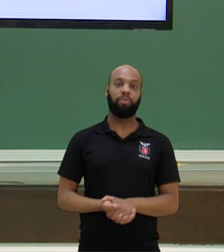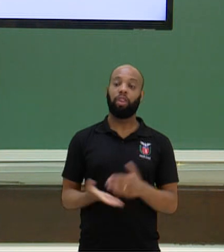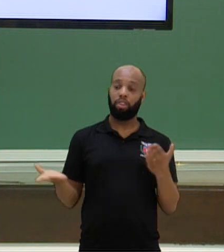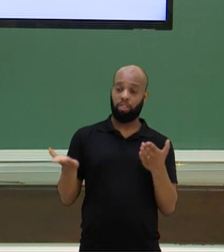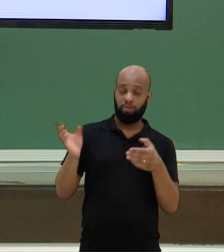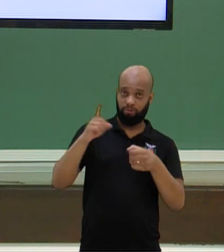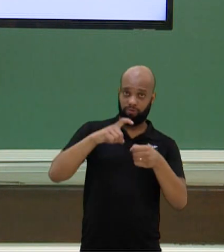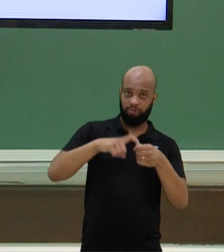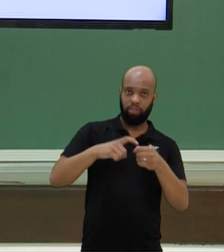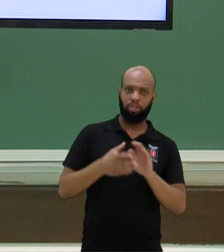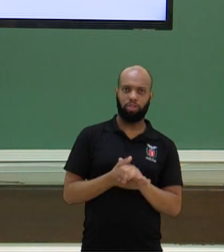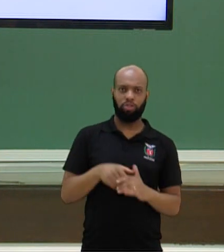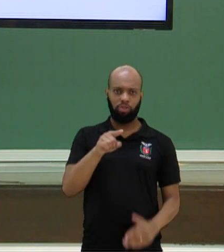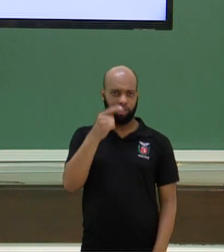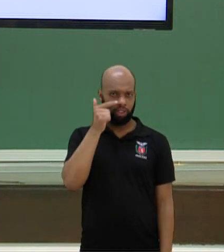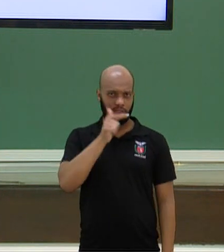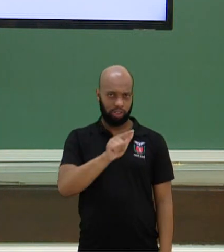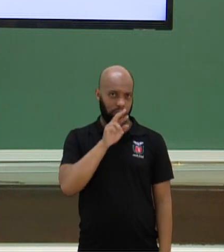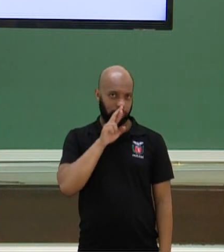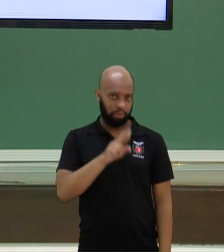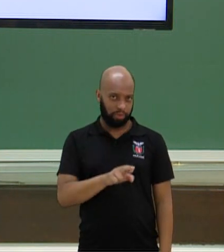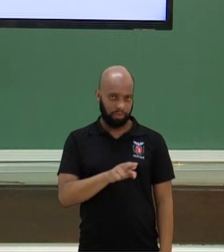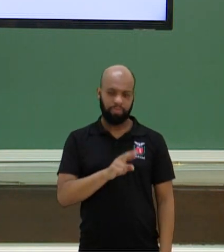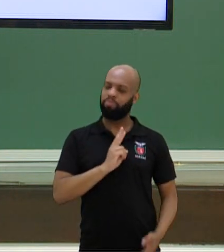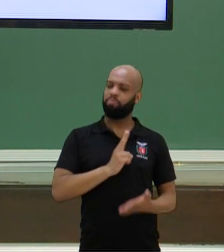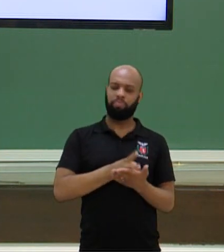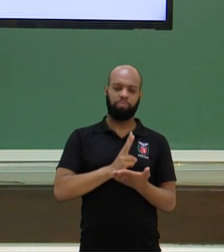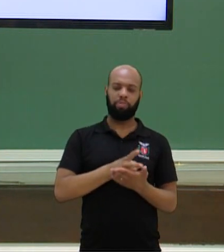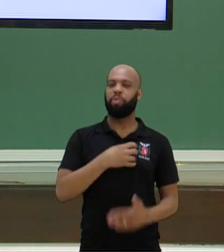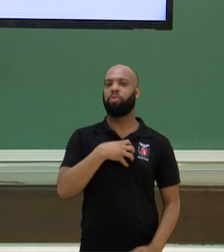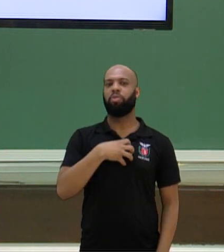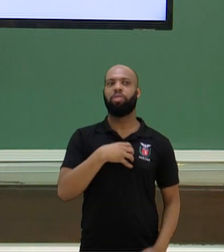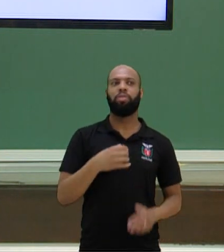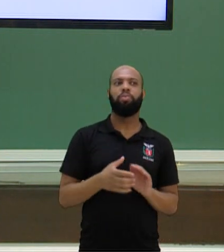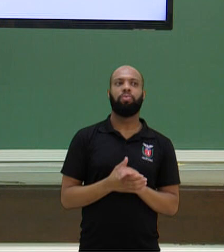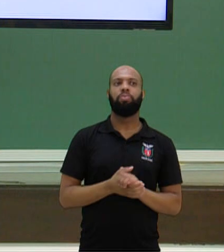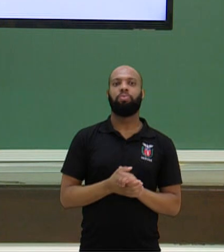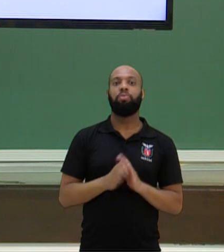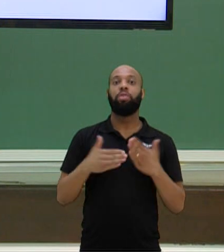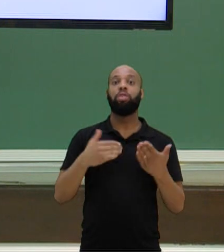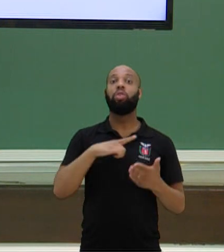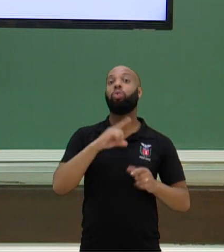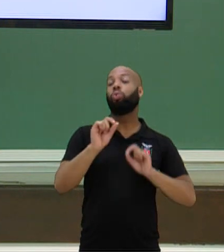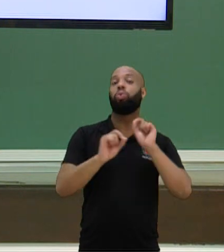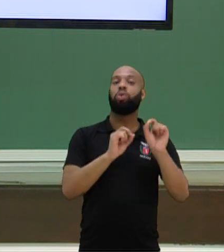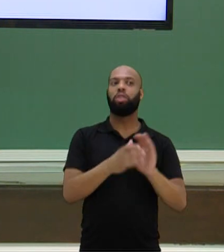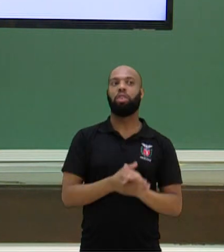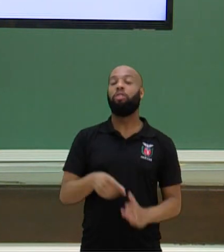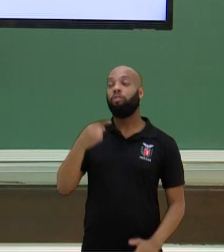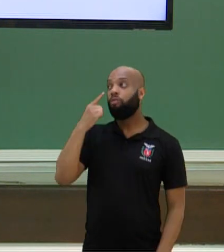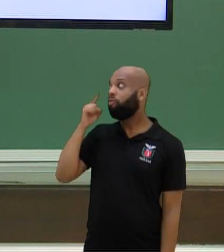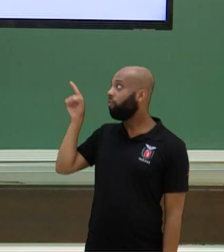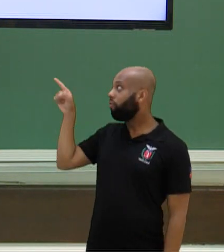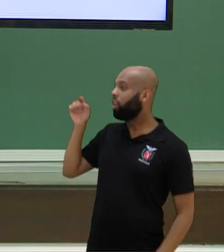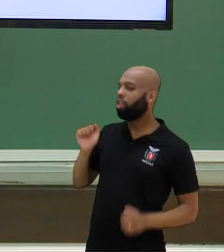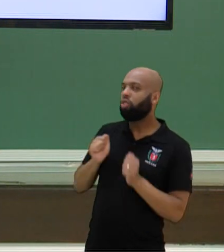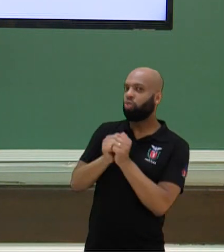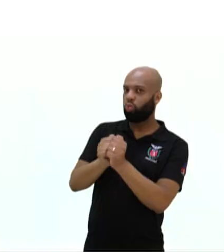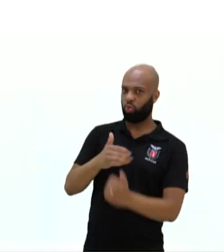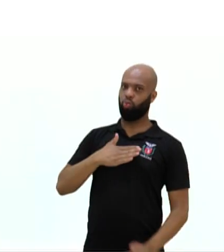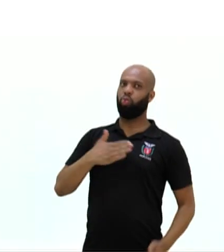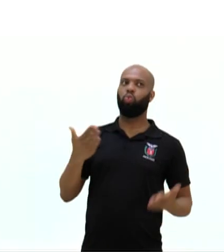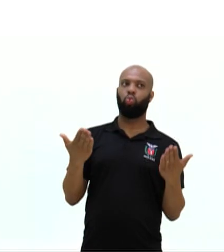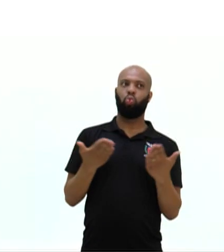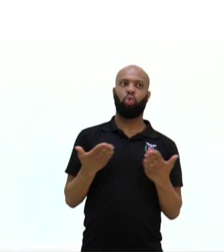Retomando, pessoal, conseguiram fazer? É a mesma coisa. Então, eu tenho lá, olhem aqui, acompanhem a correção com a